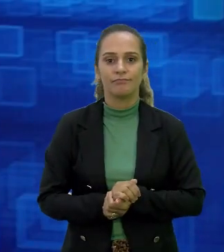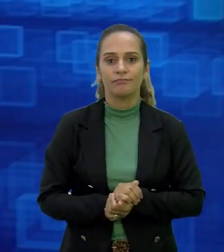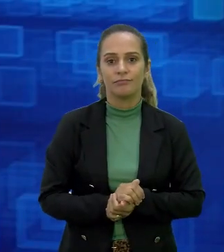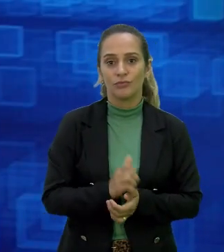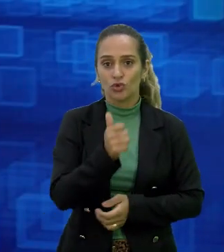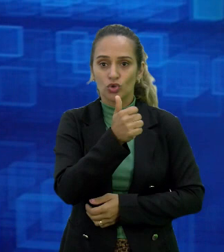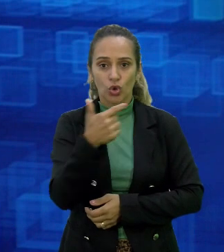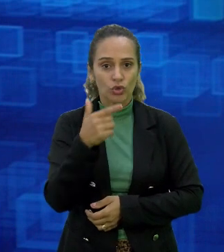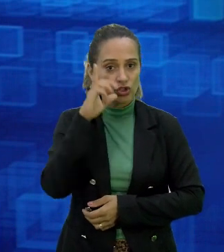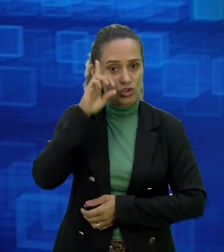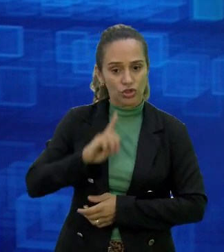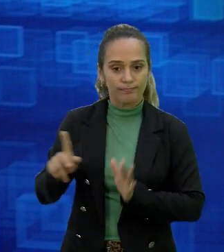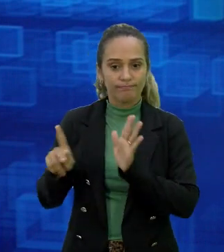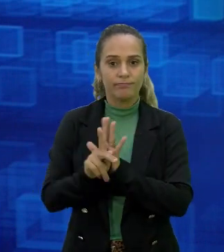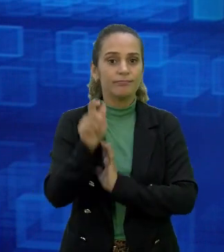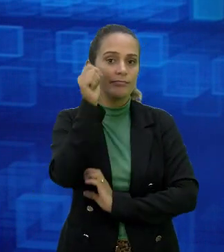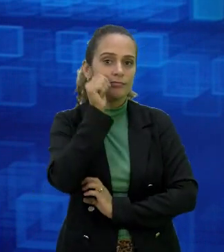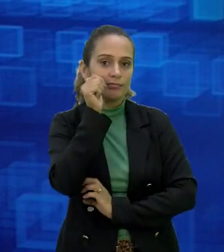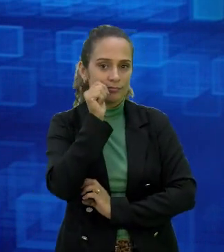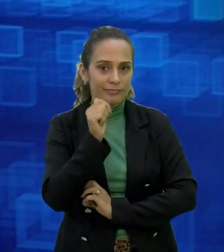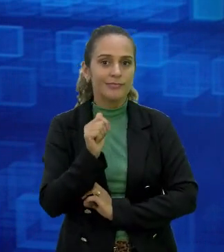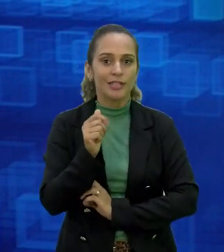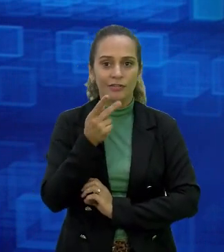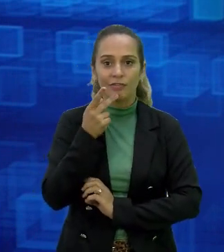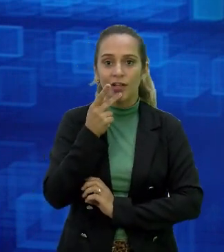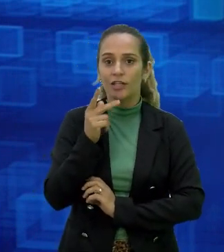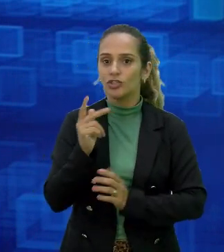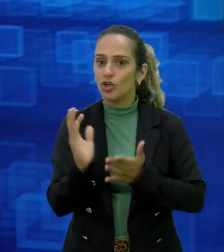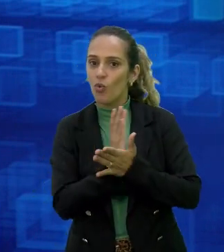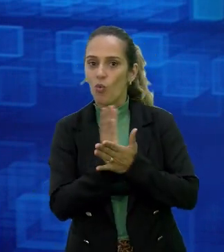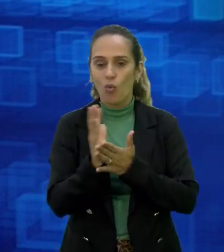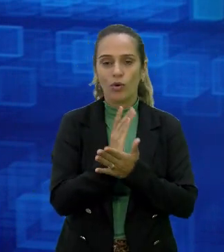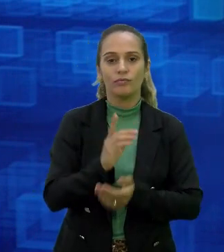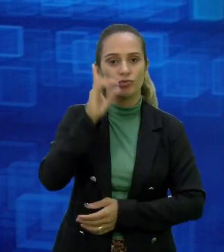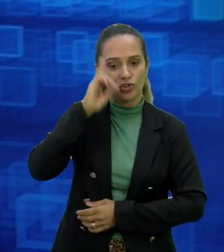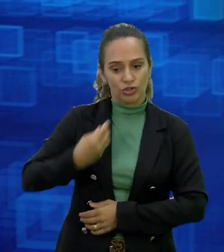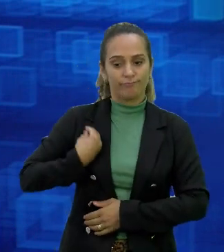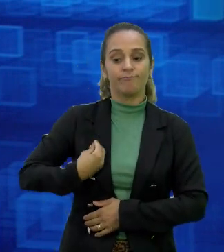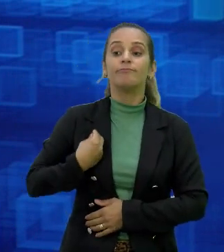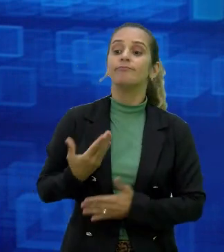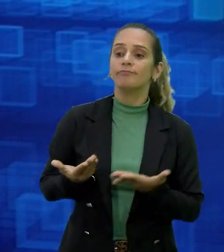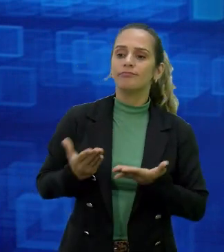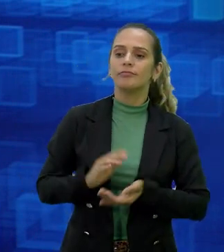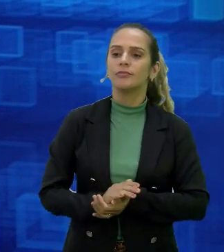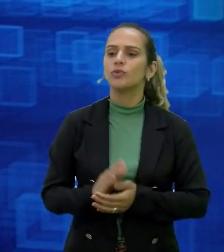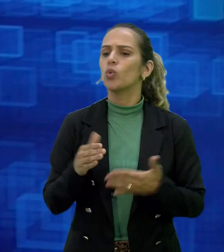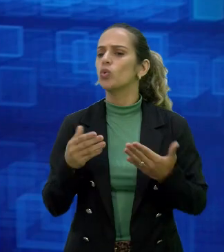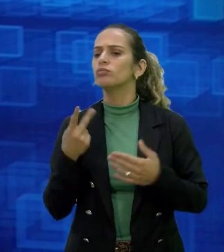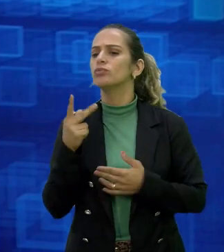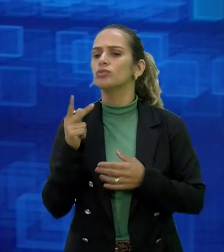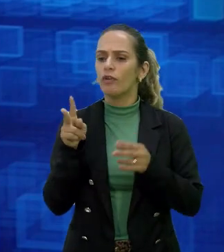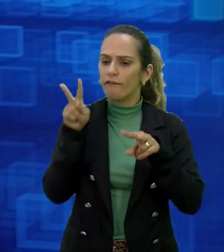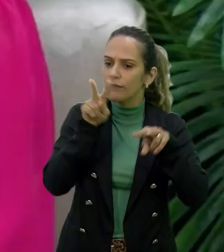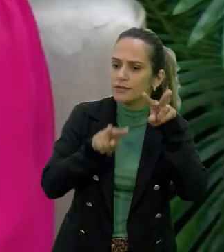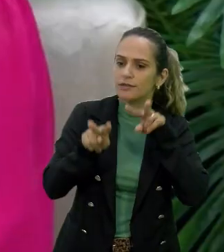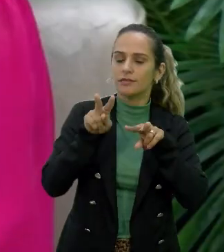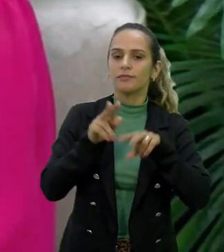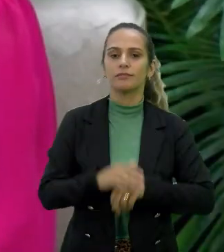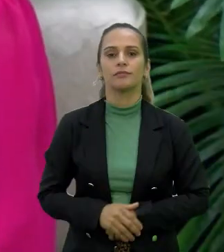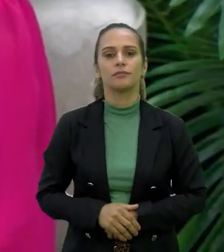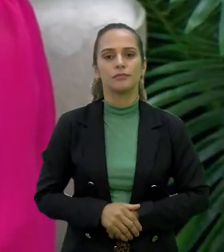12 direitos que a mulher tem vamos falar de alguns direito à Vida Qual sua visão